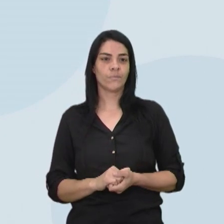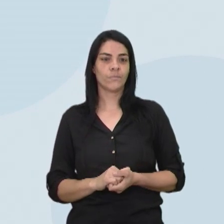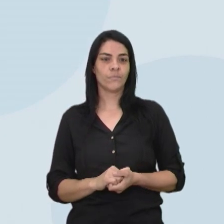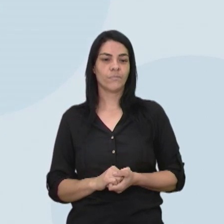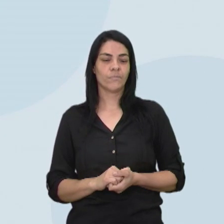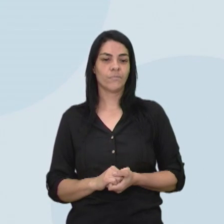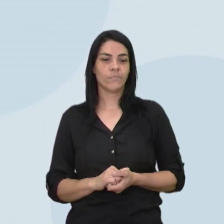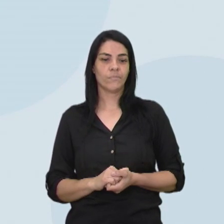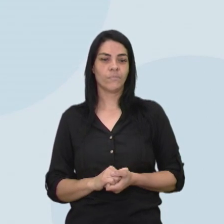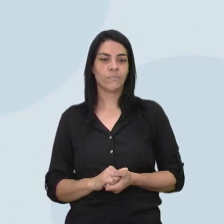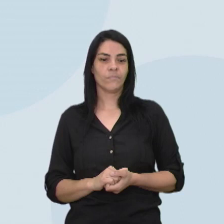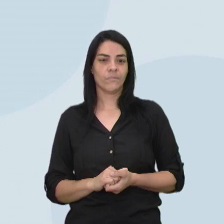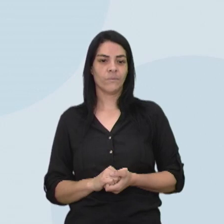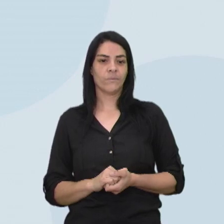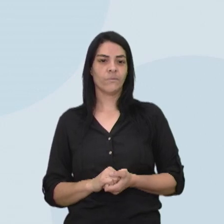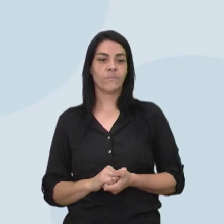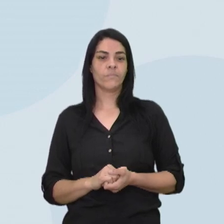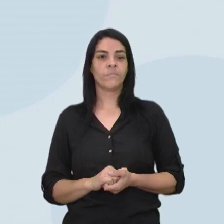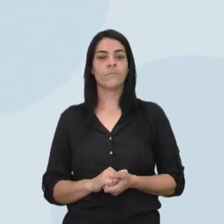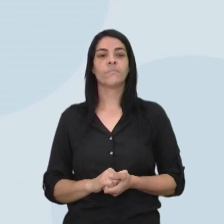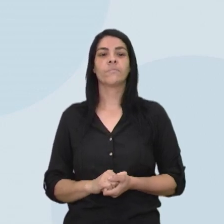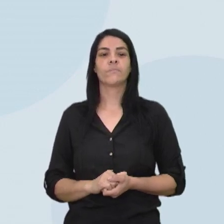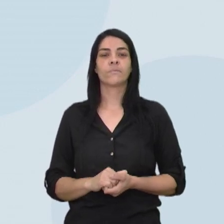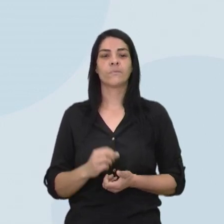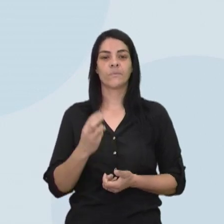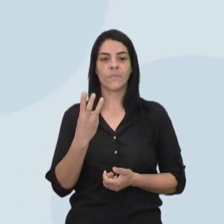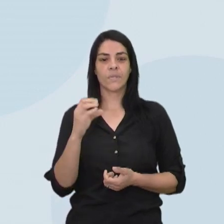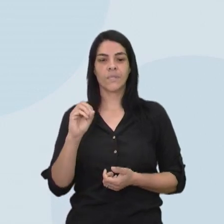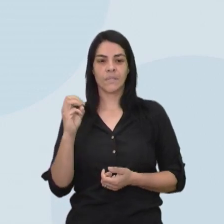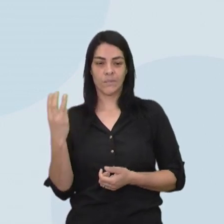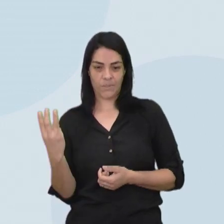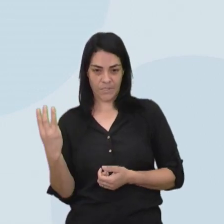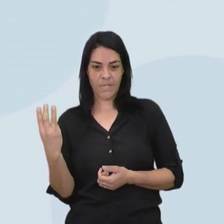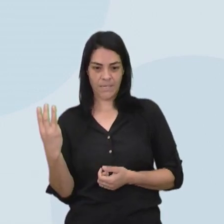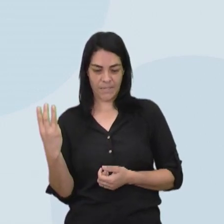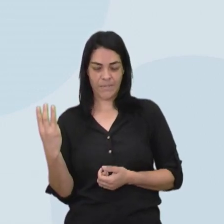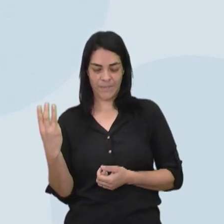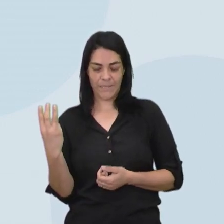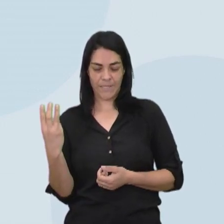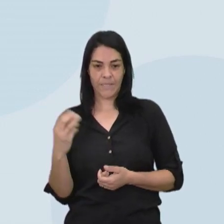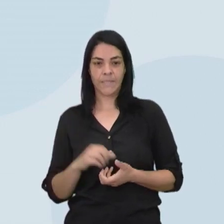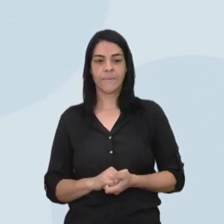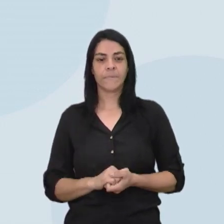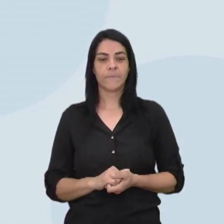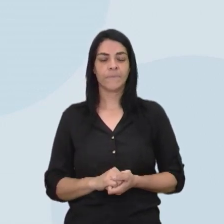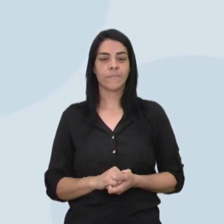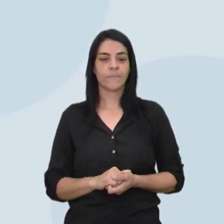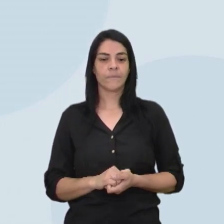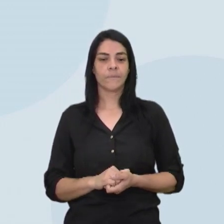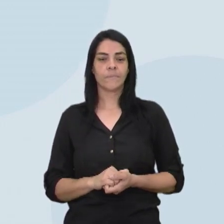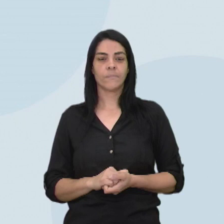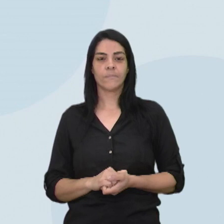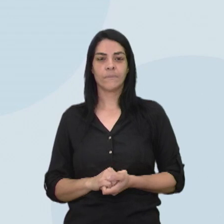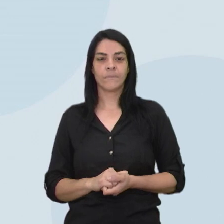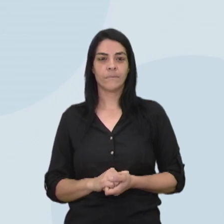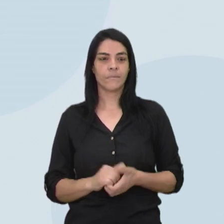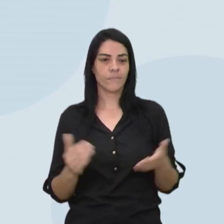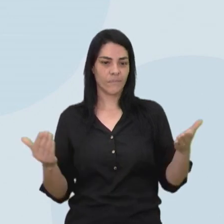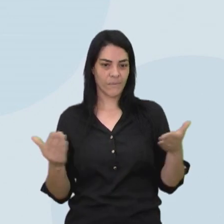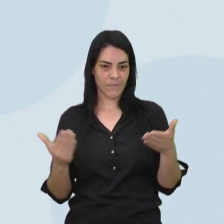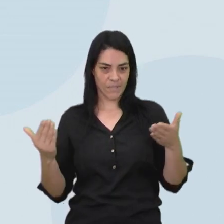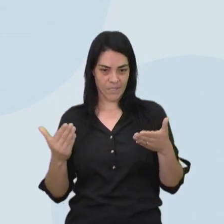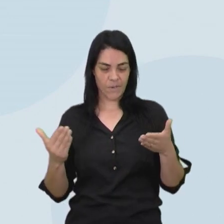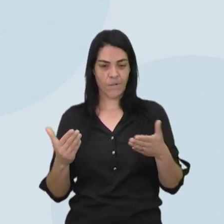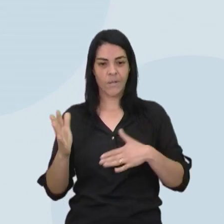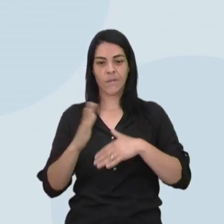falei 301 e a 303, tá certo? M13, CNT 303. Agora, as